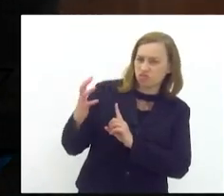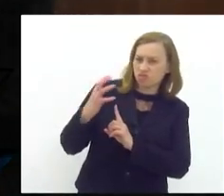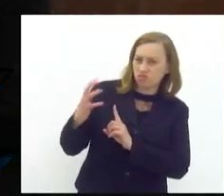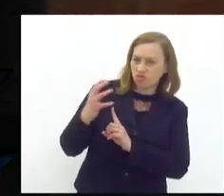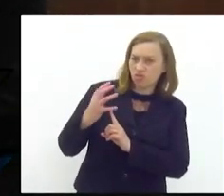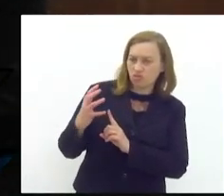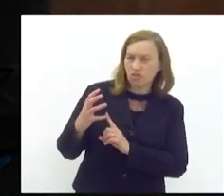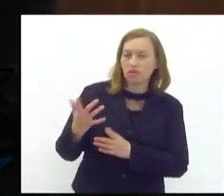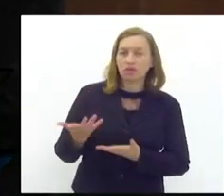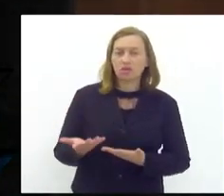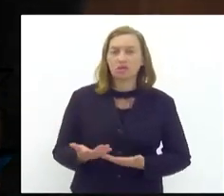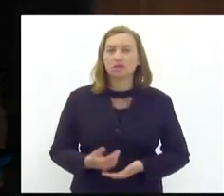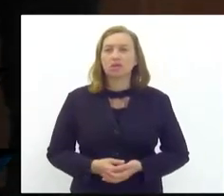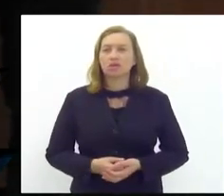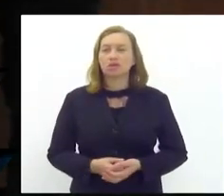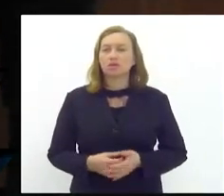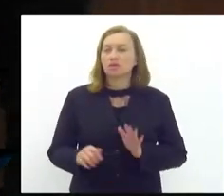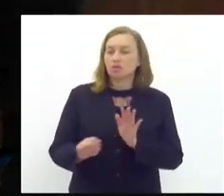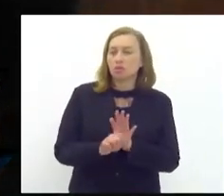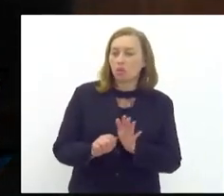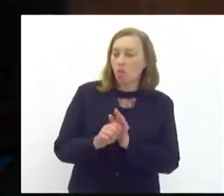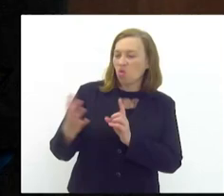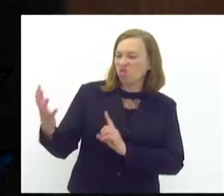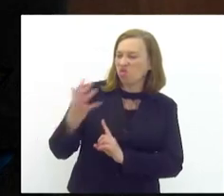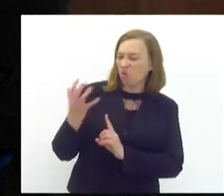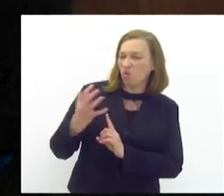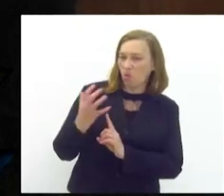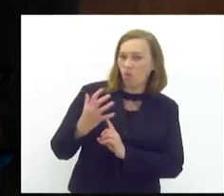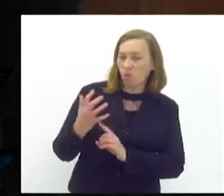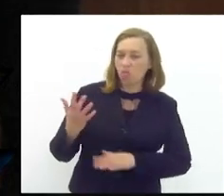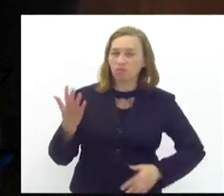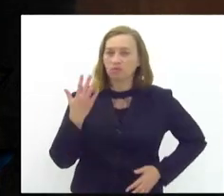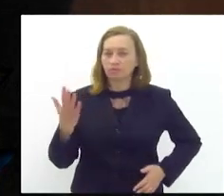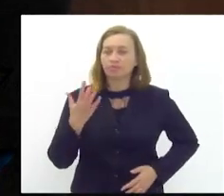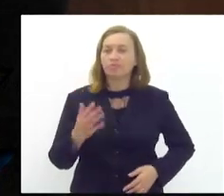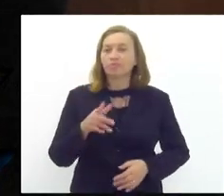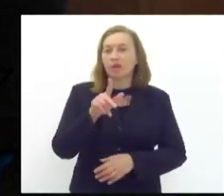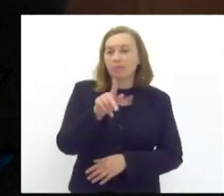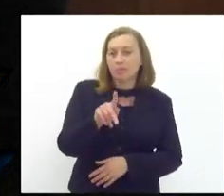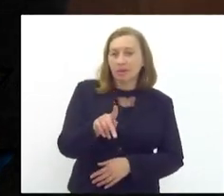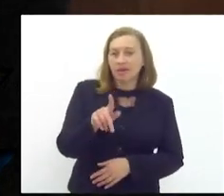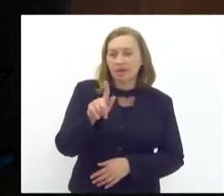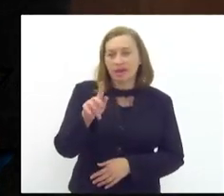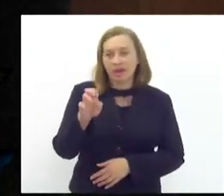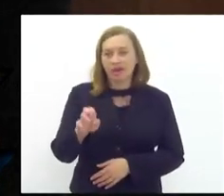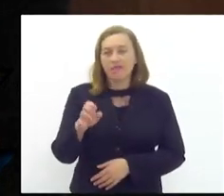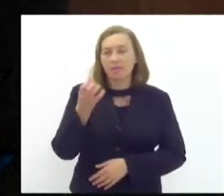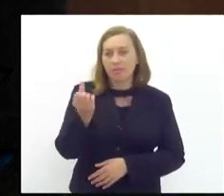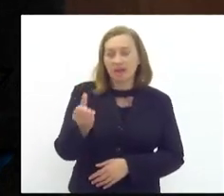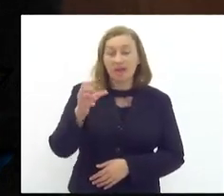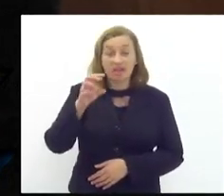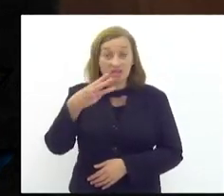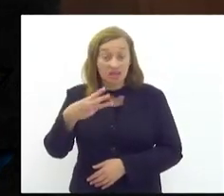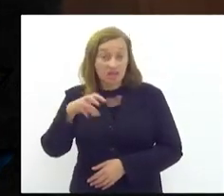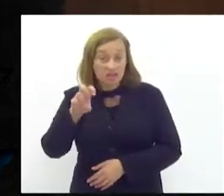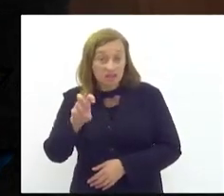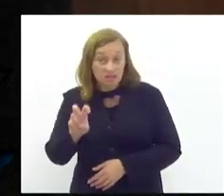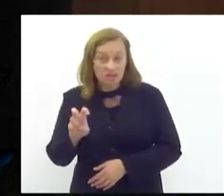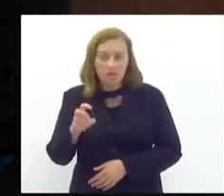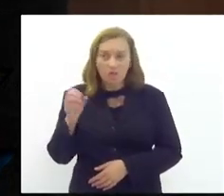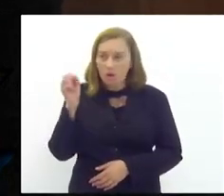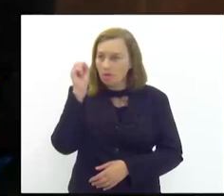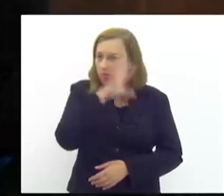né que nós temos que trazer esse debate aqui para casa da dpf 635 que é um absurdo aonde nós temos